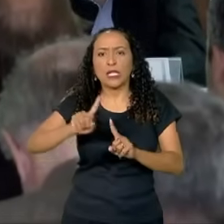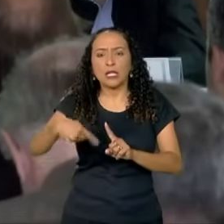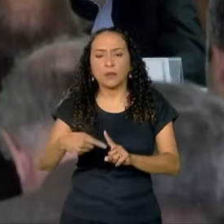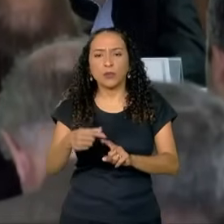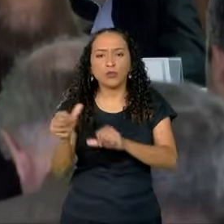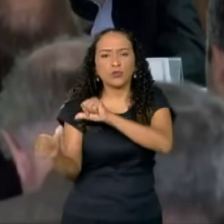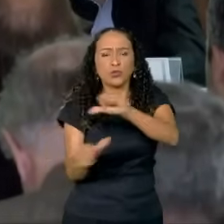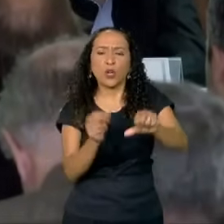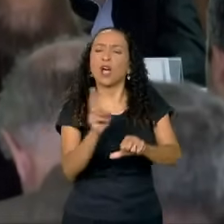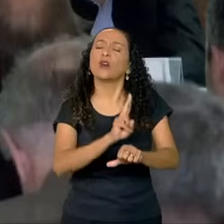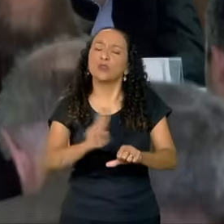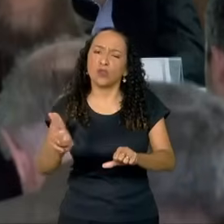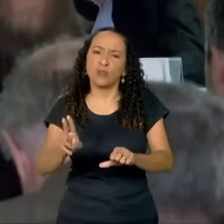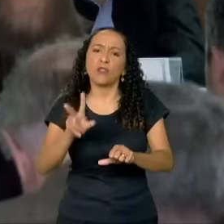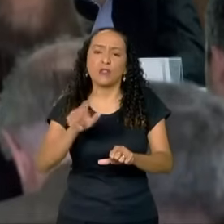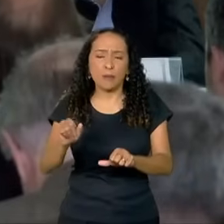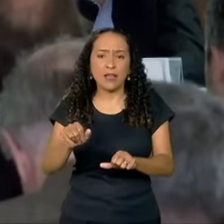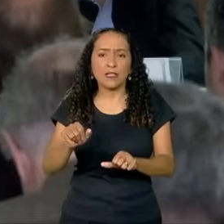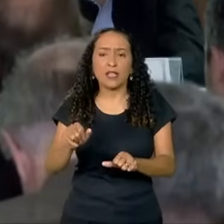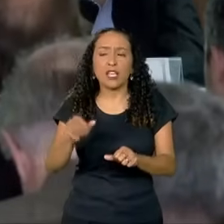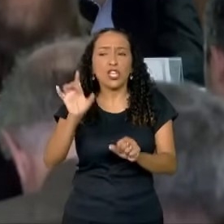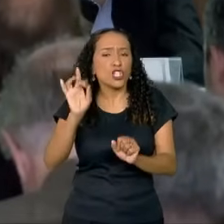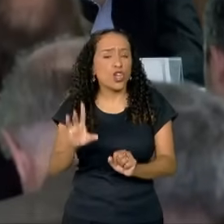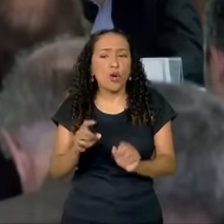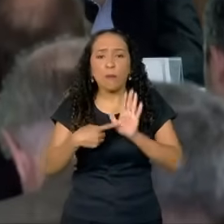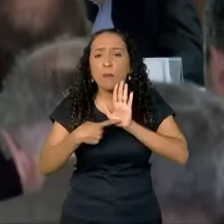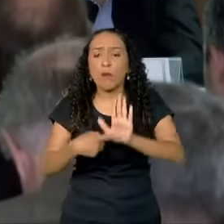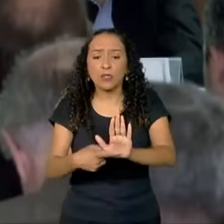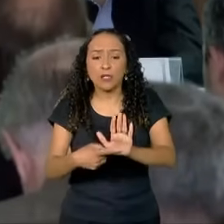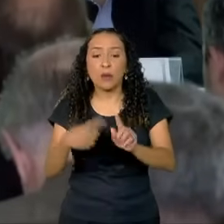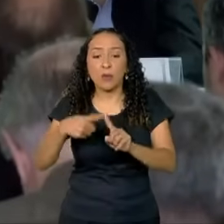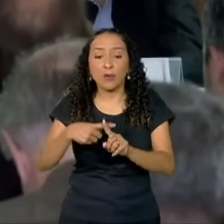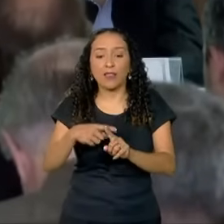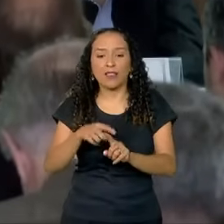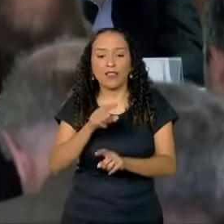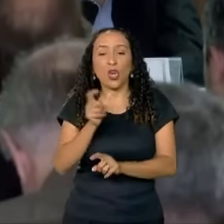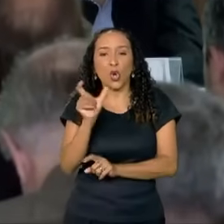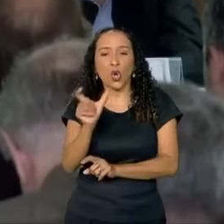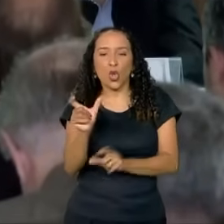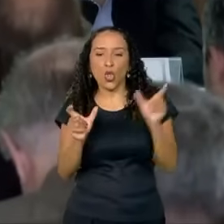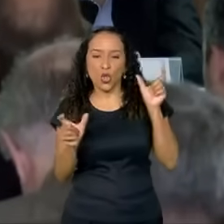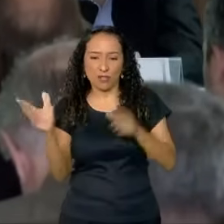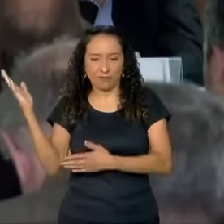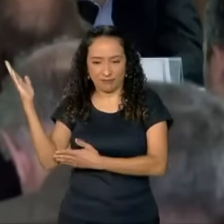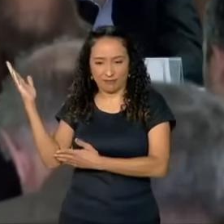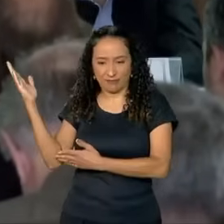Vamos achar o nome, mas é para dar consciência, porque é o seguinte, o Marshall é do pós-guerra que a gente conhece.